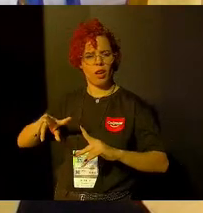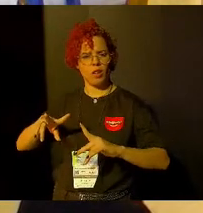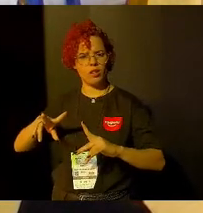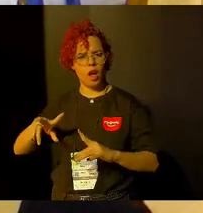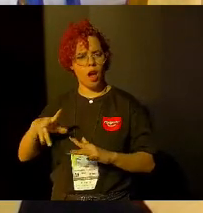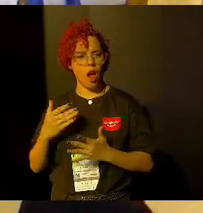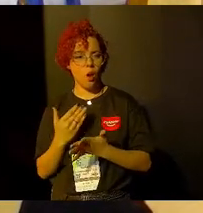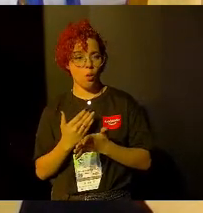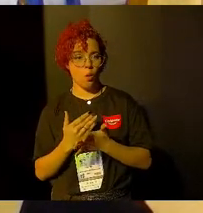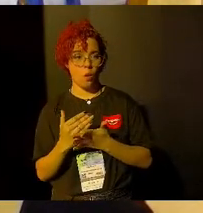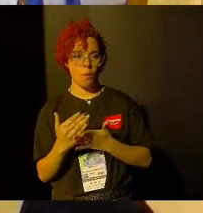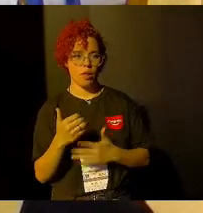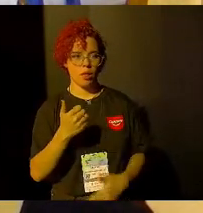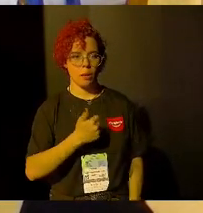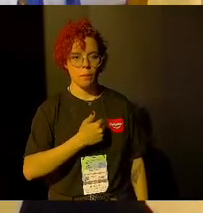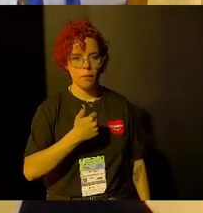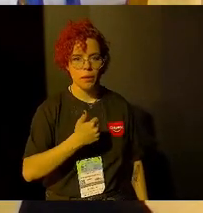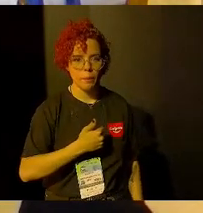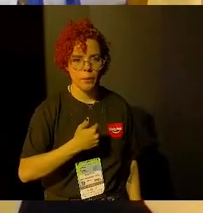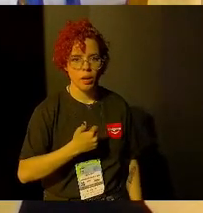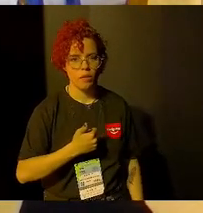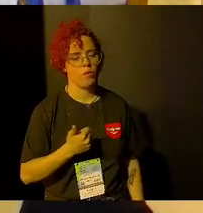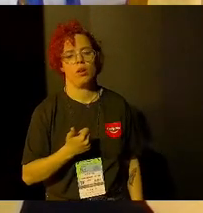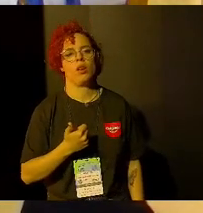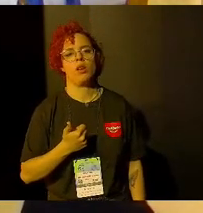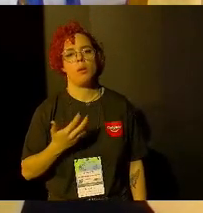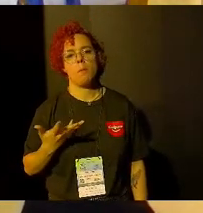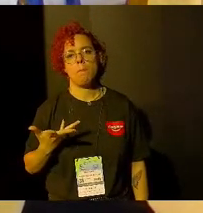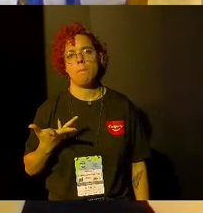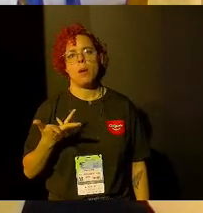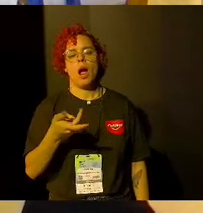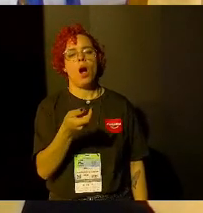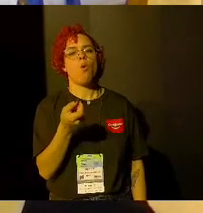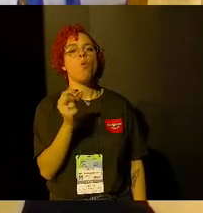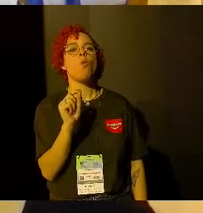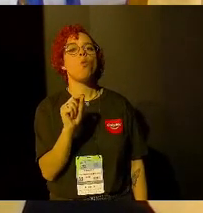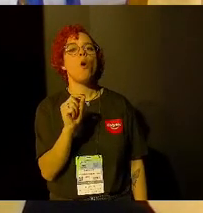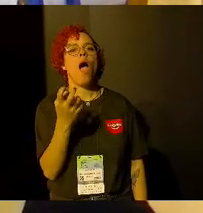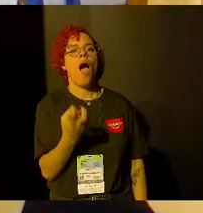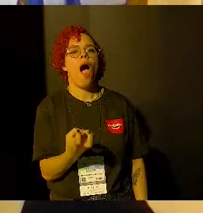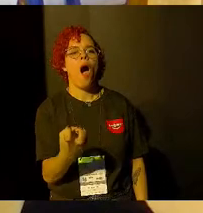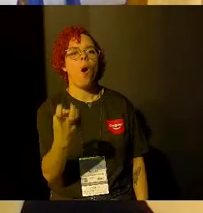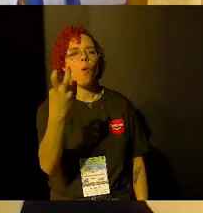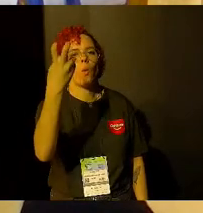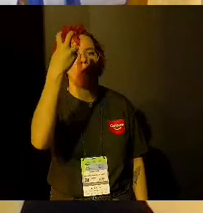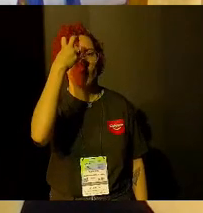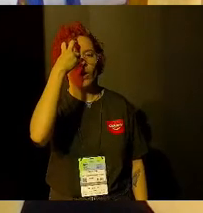começa pela primeira vez genuinamente uma cultura